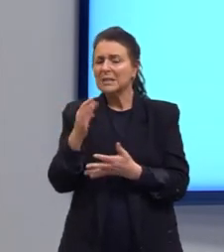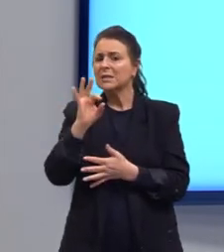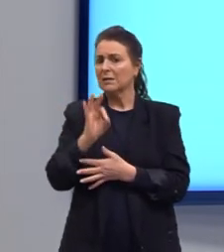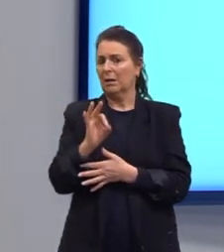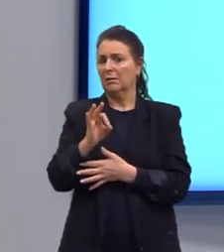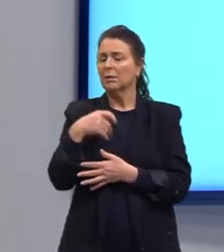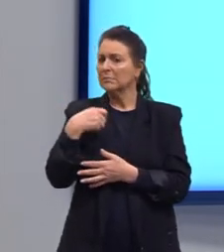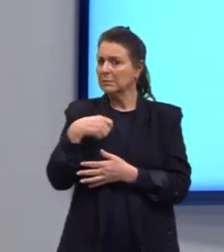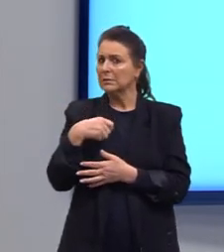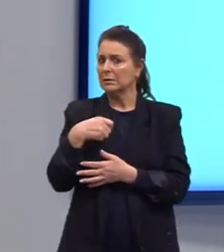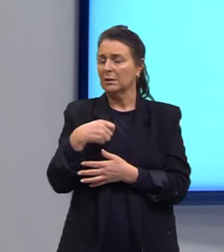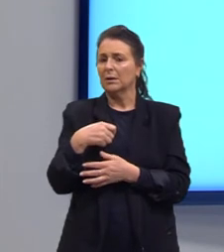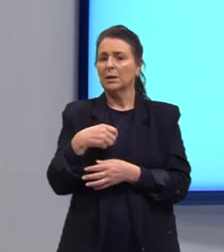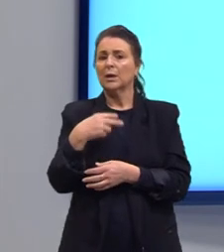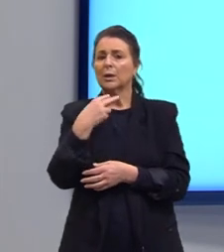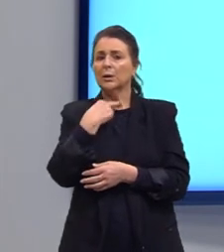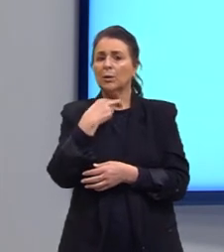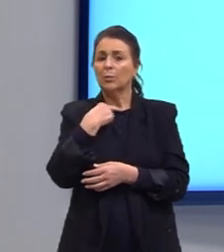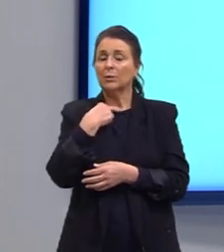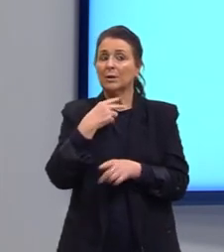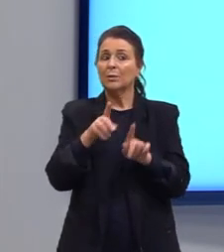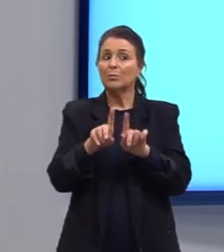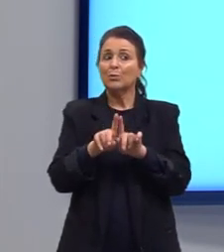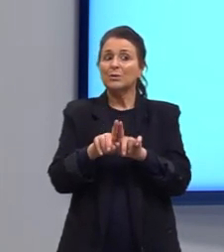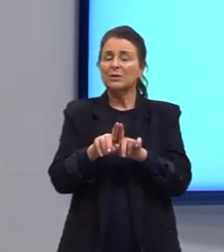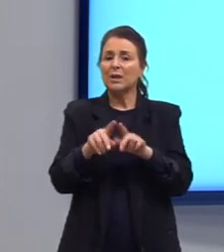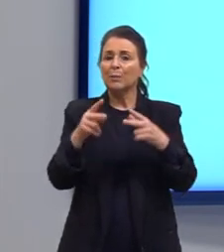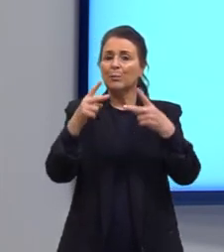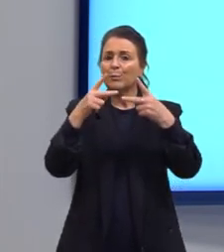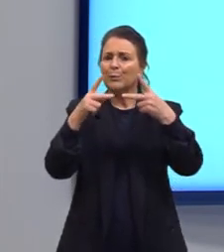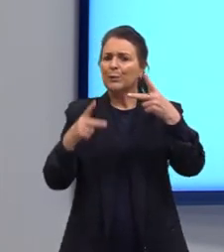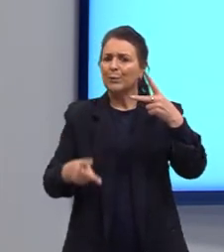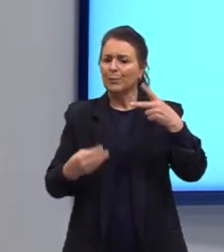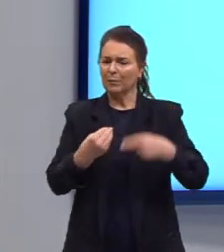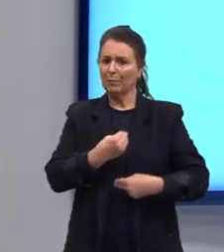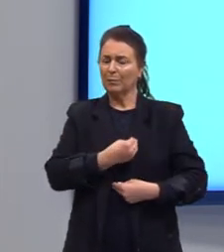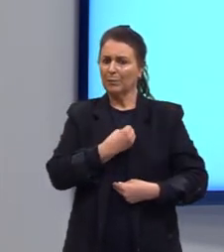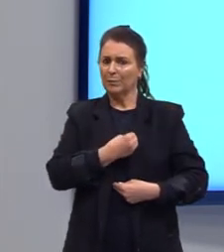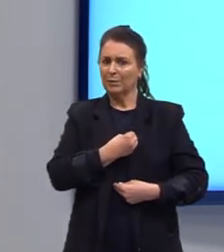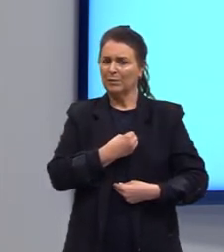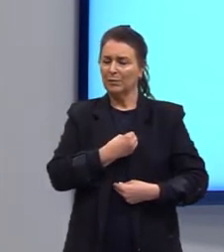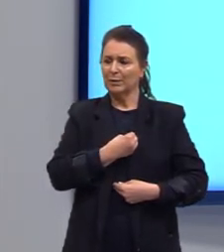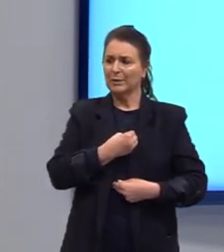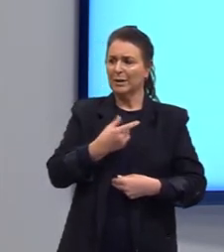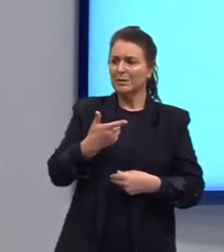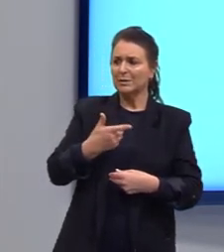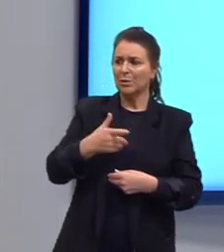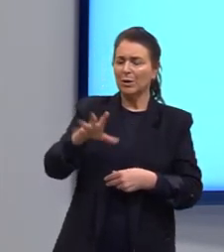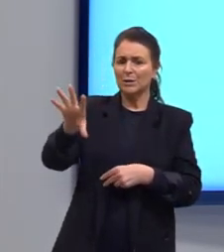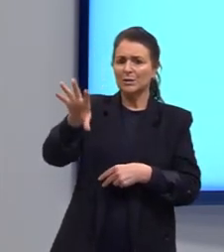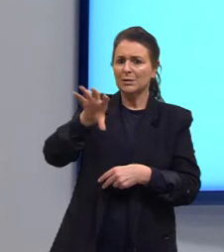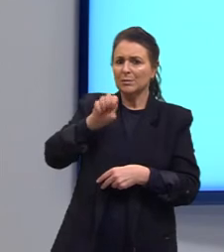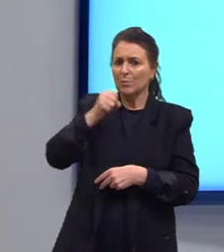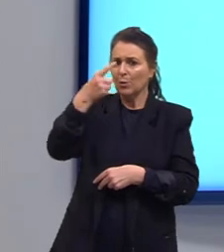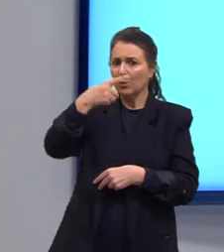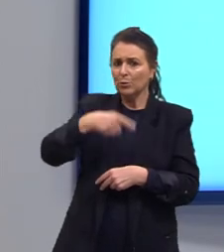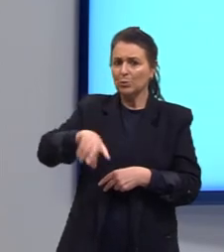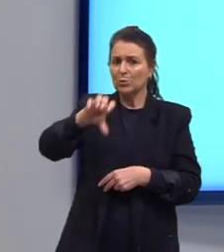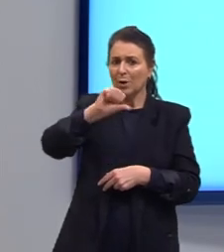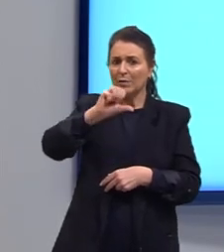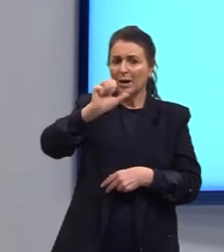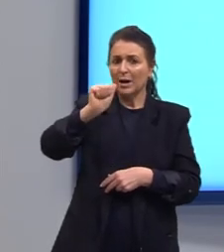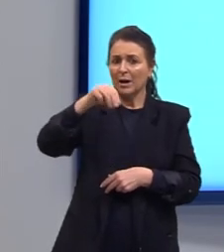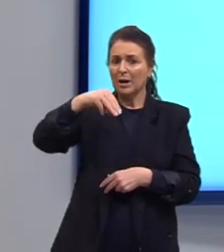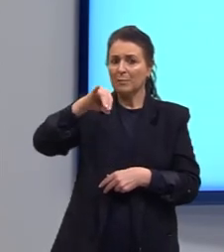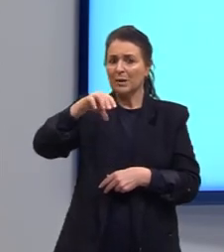não ser necessário né não podemos porém produzir as proteínas para a vida não ser que ingerimos outros nove aminoácidos que